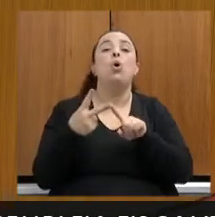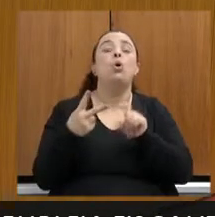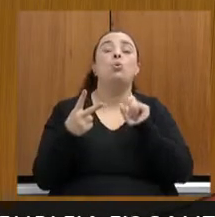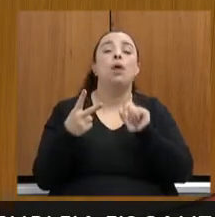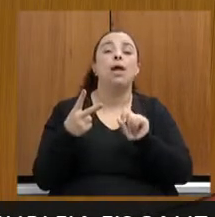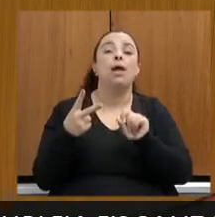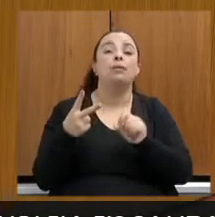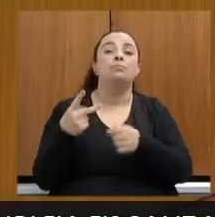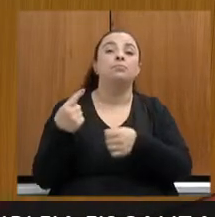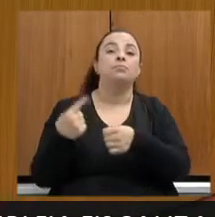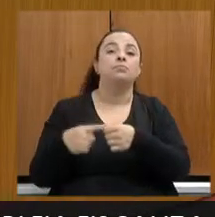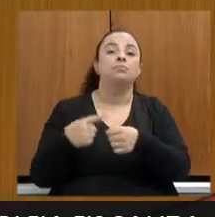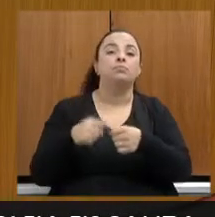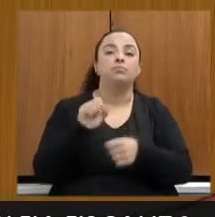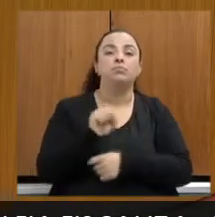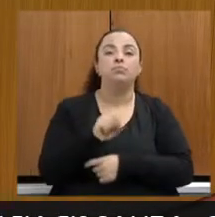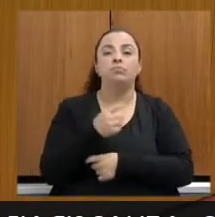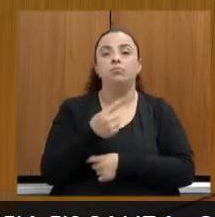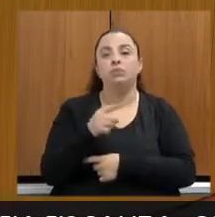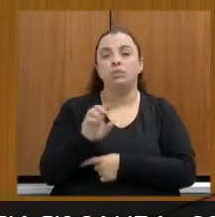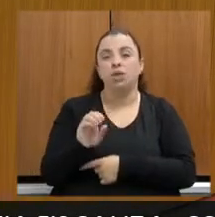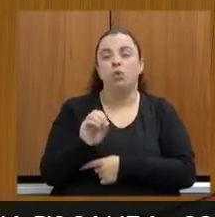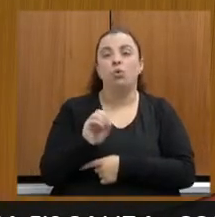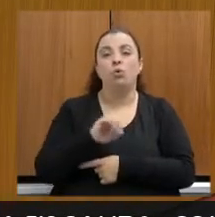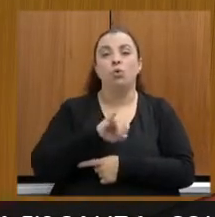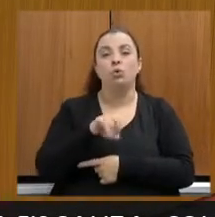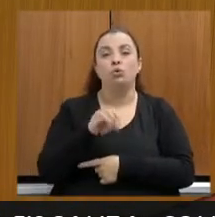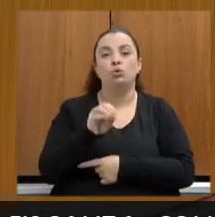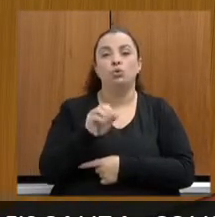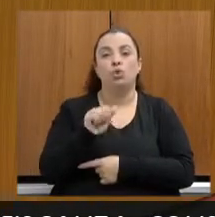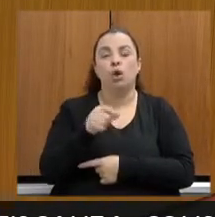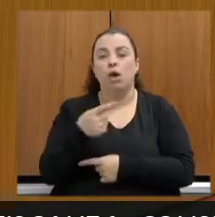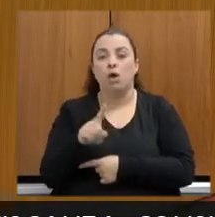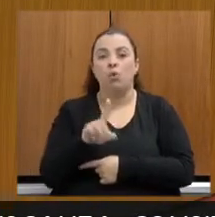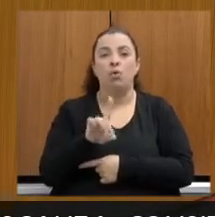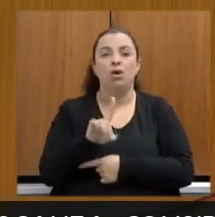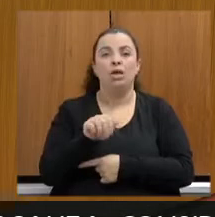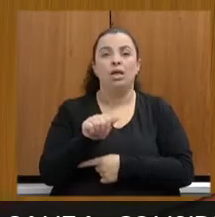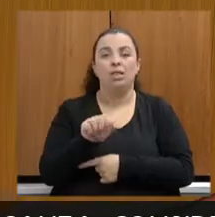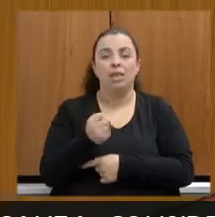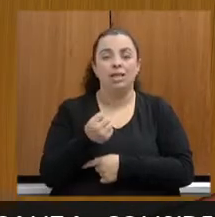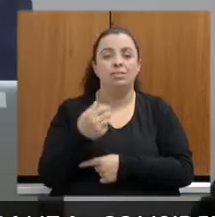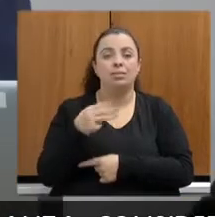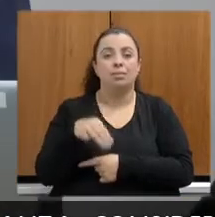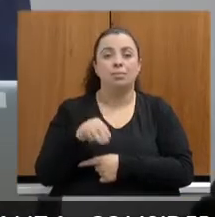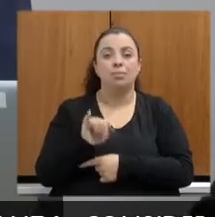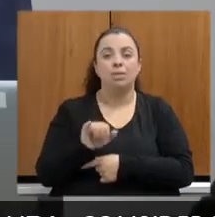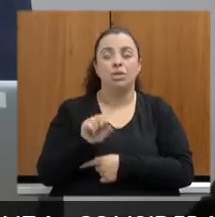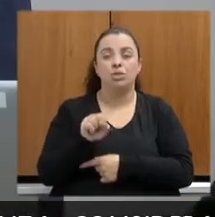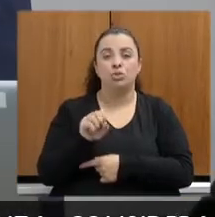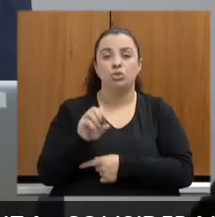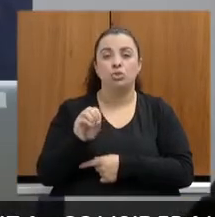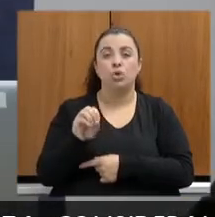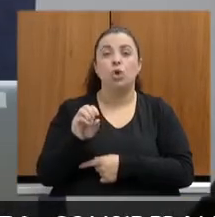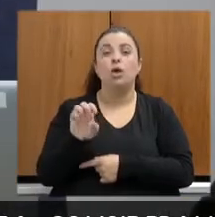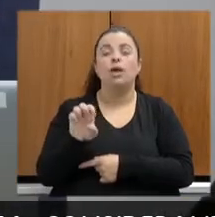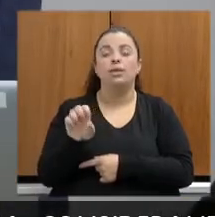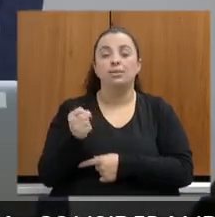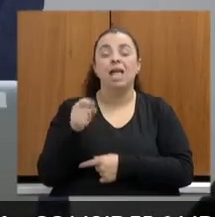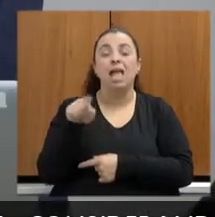é o Município São João das Missões São João das Missões ao município hoje com mais de 20 mil habitantes dos